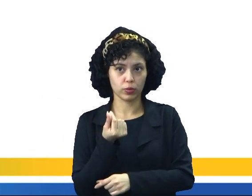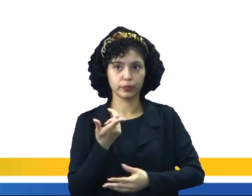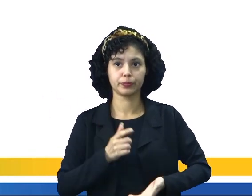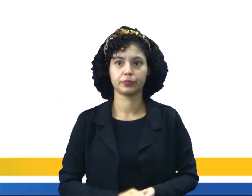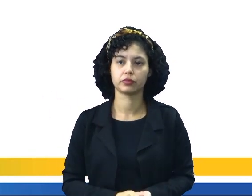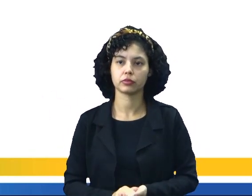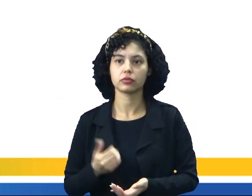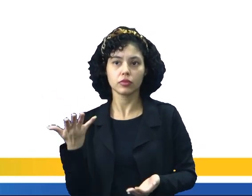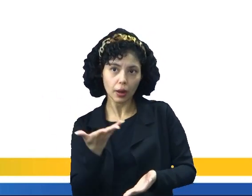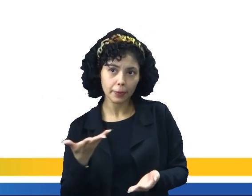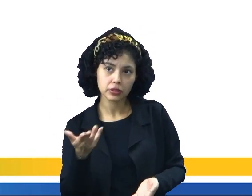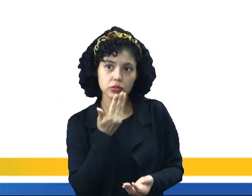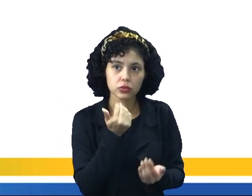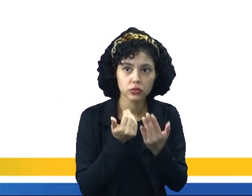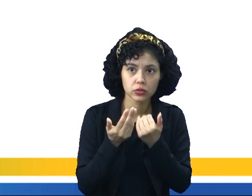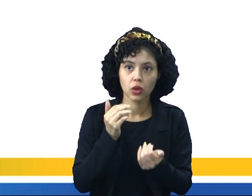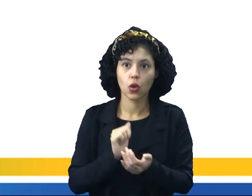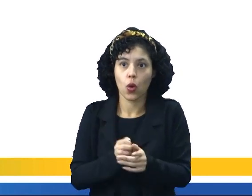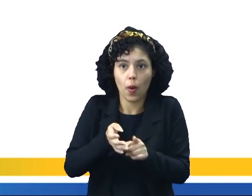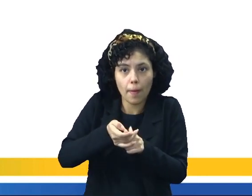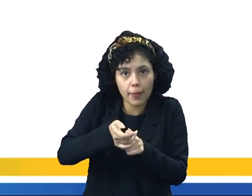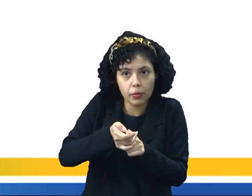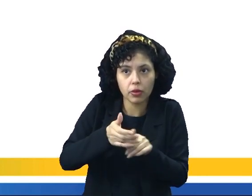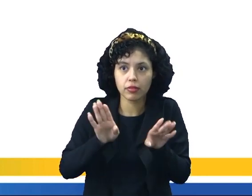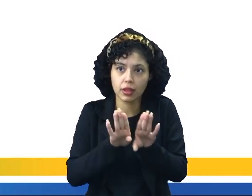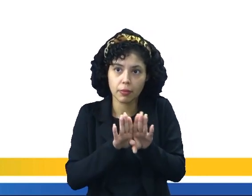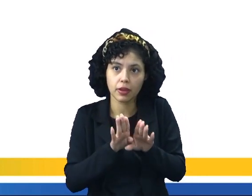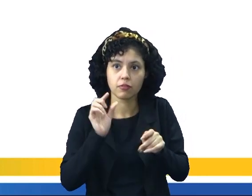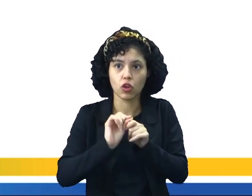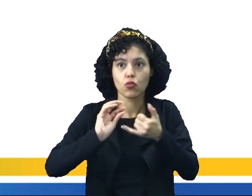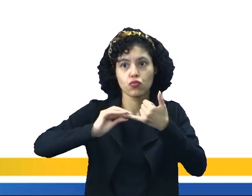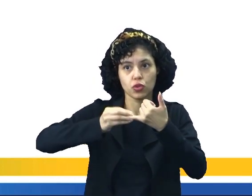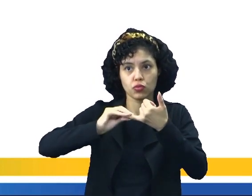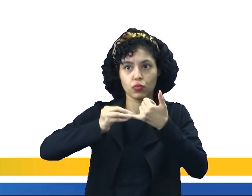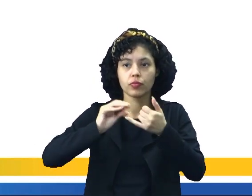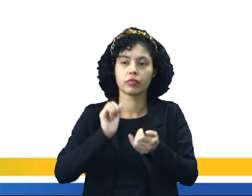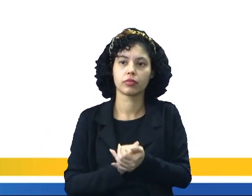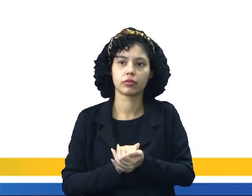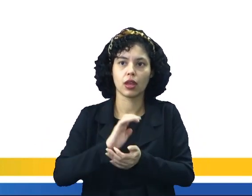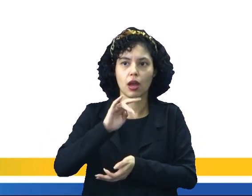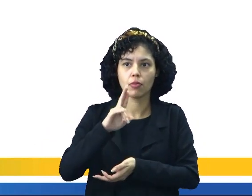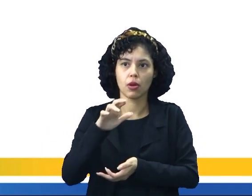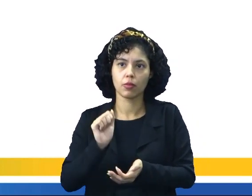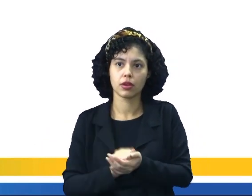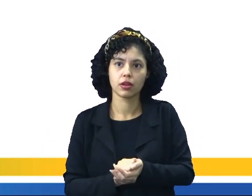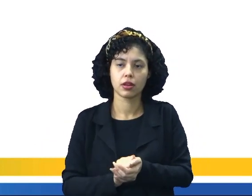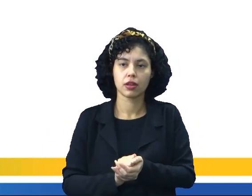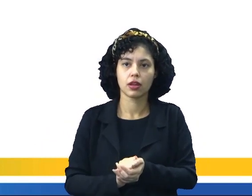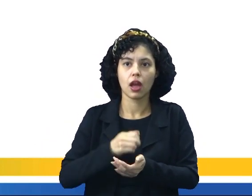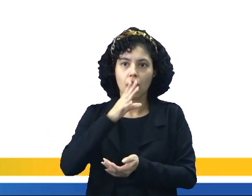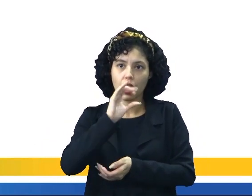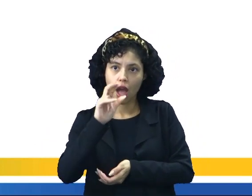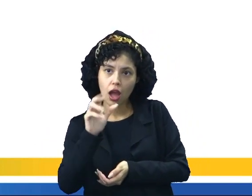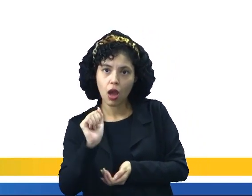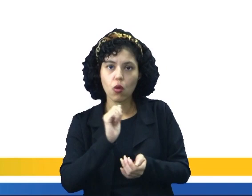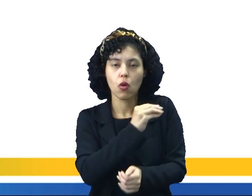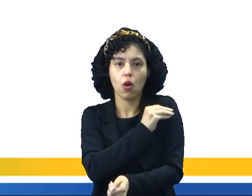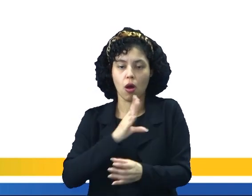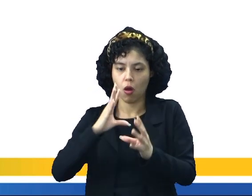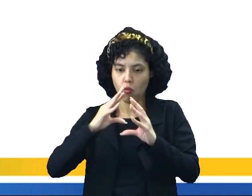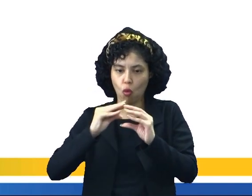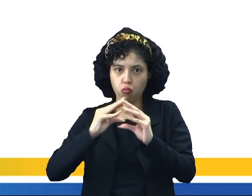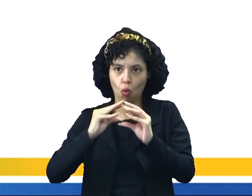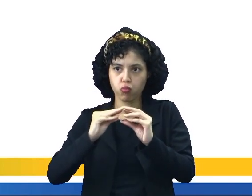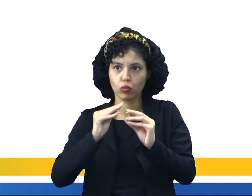tinham como base da sua alimentação o milho, mas eles também cultivavam feijão, abóbora, pimenta, cacau e